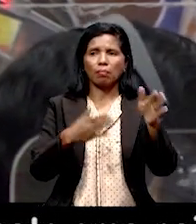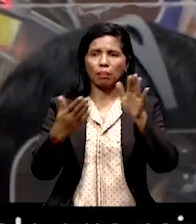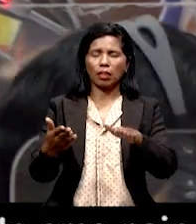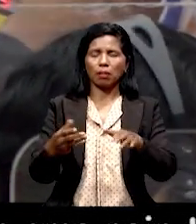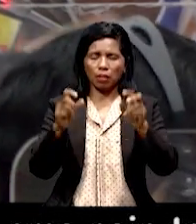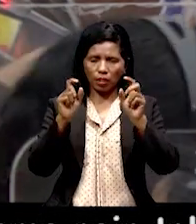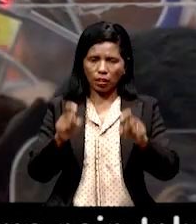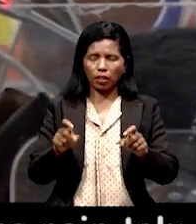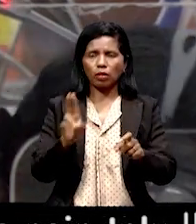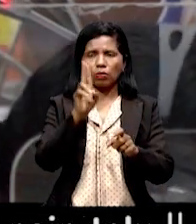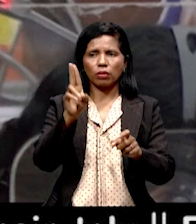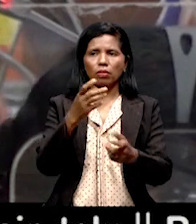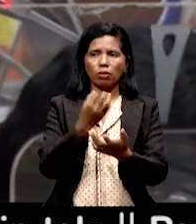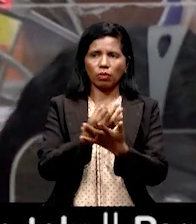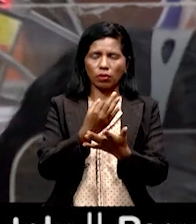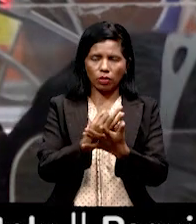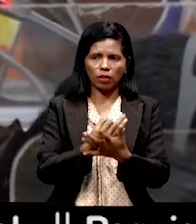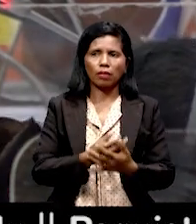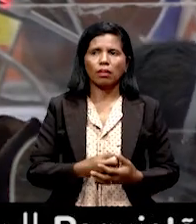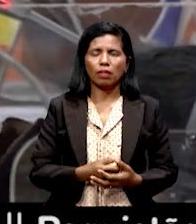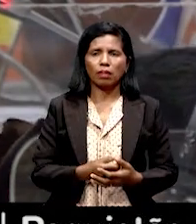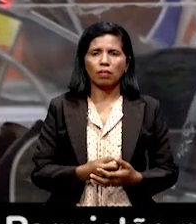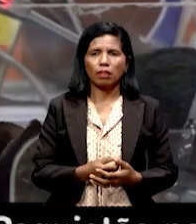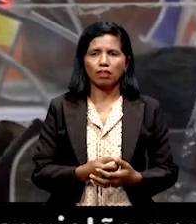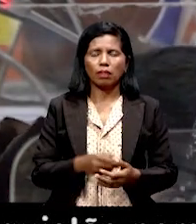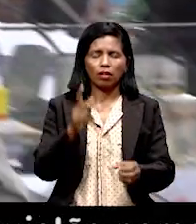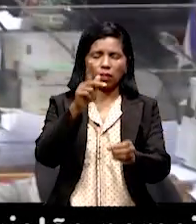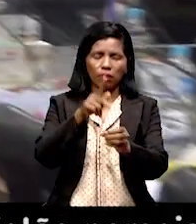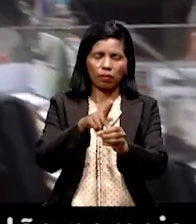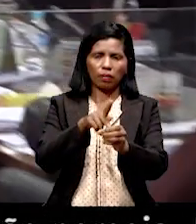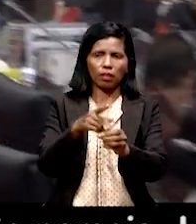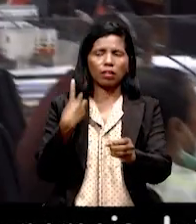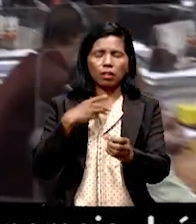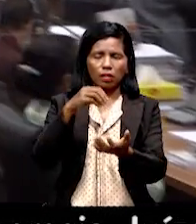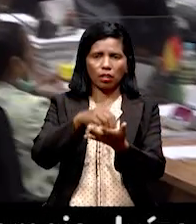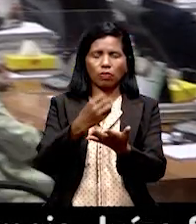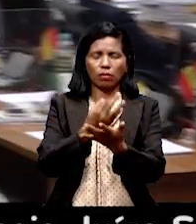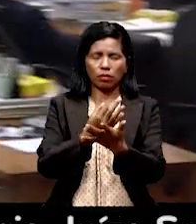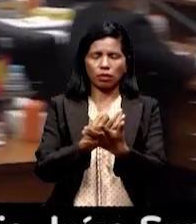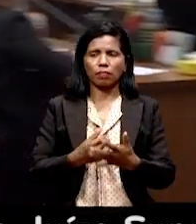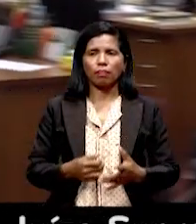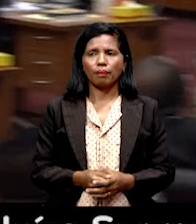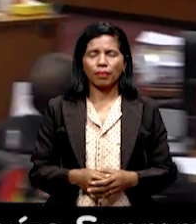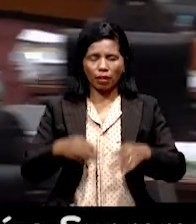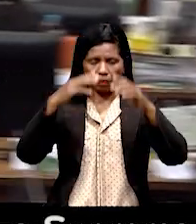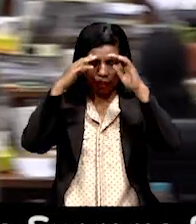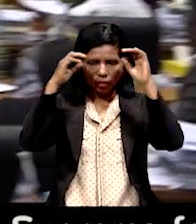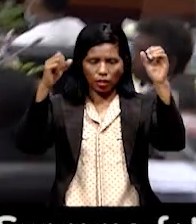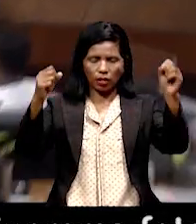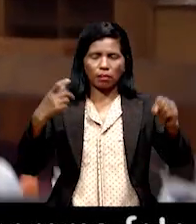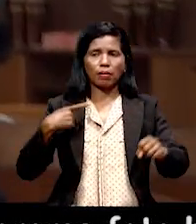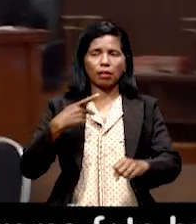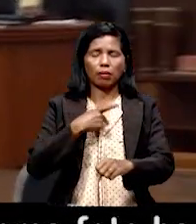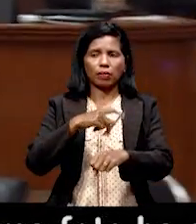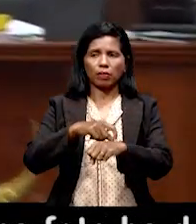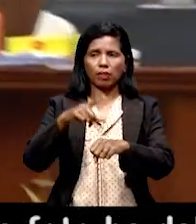osan para atesta mina ba careta serne ne ba mak ita tauti osan ne. Nunemos, presidente do Parlamento Nacional